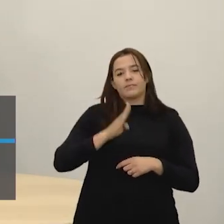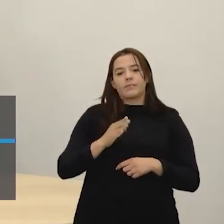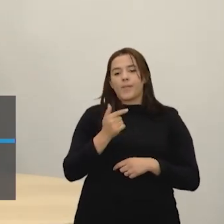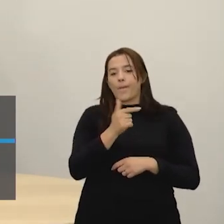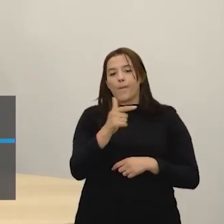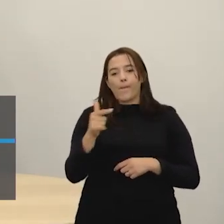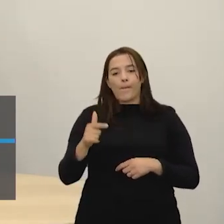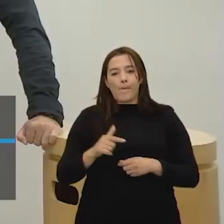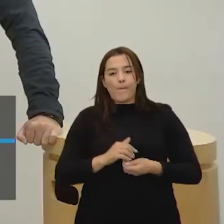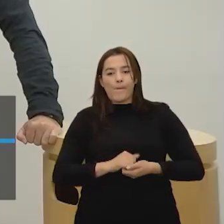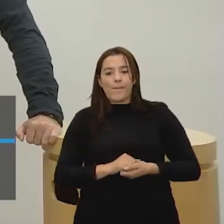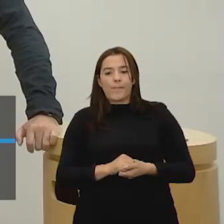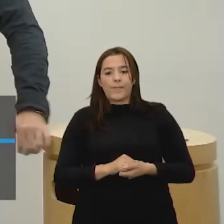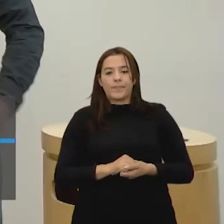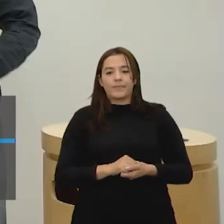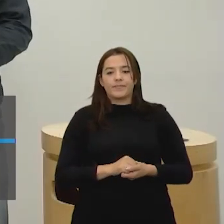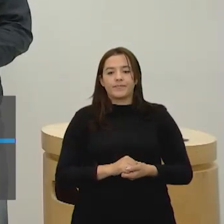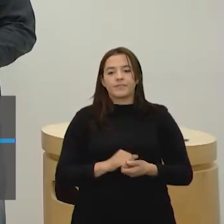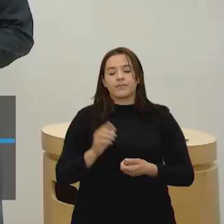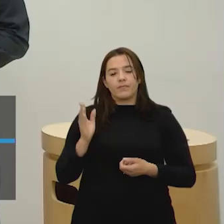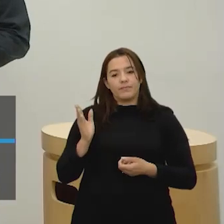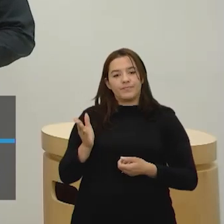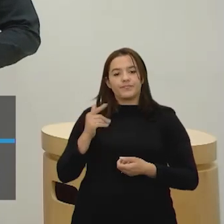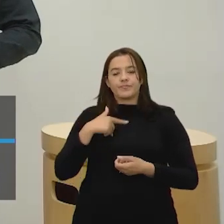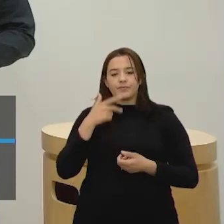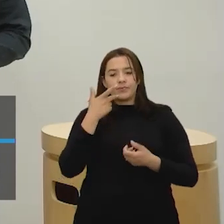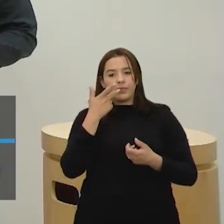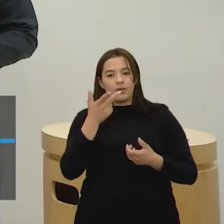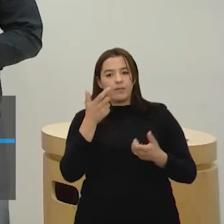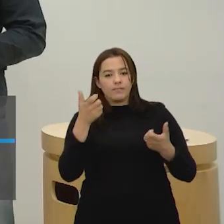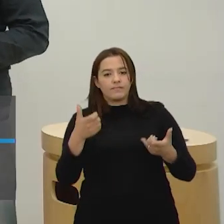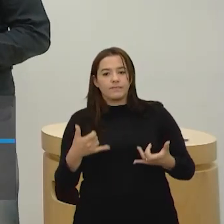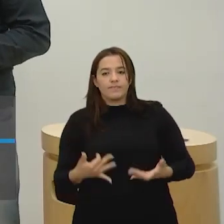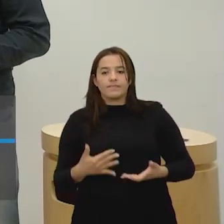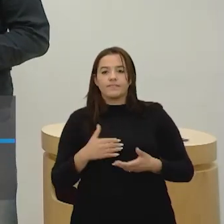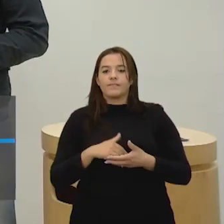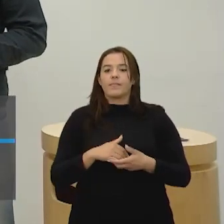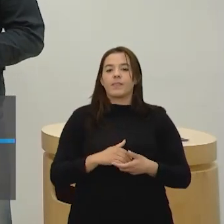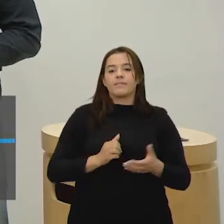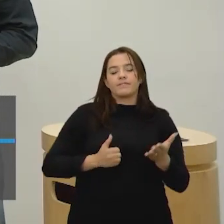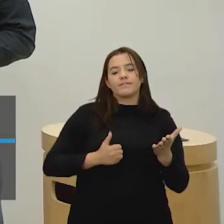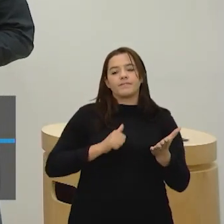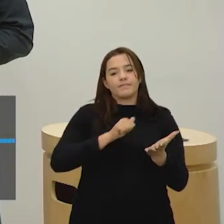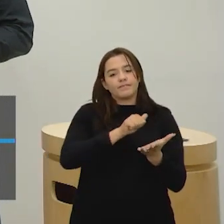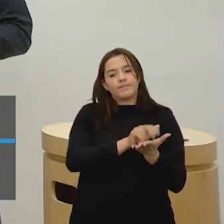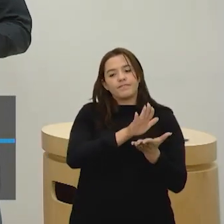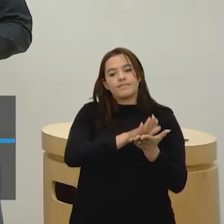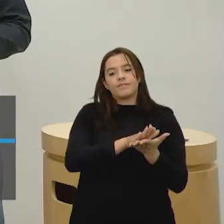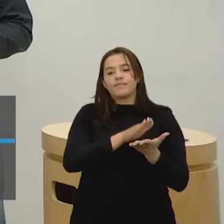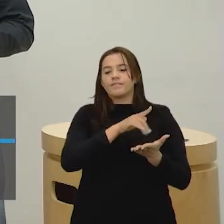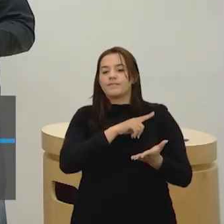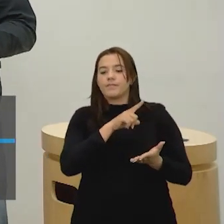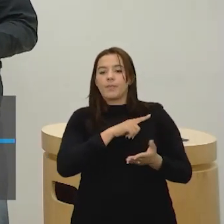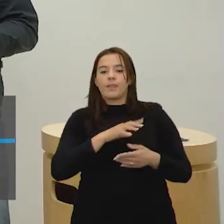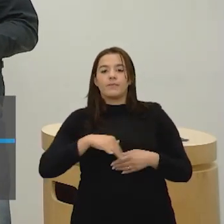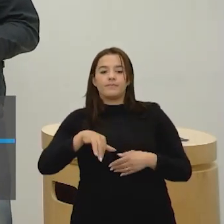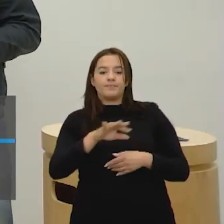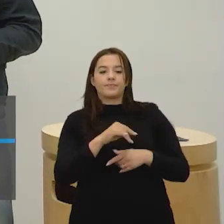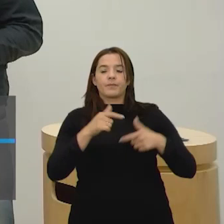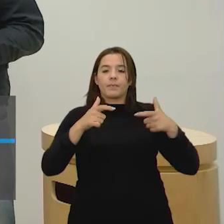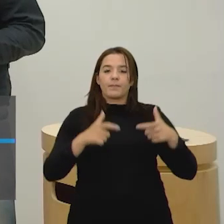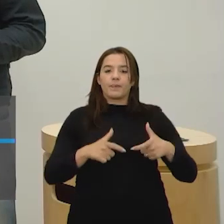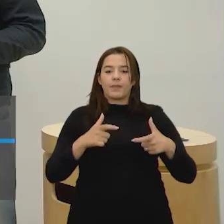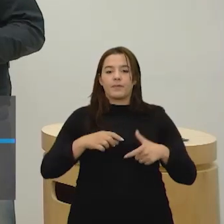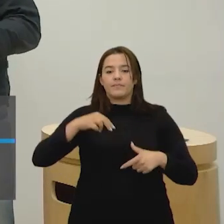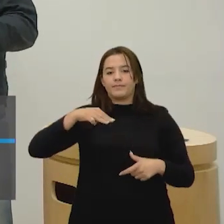né? A Mafezinha falou aqui do golpe sobre o Salvador Allende. O Salvador Allende, ele